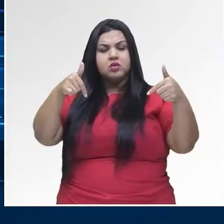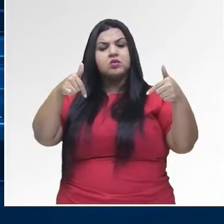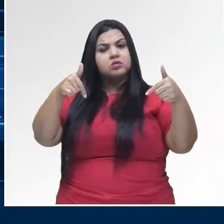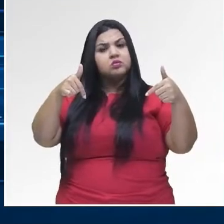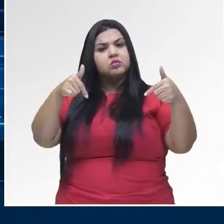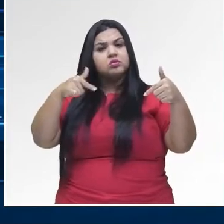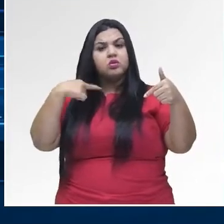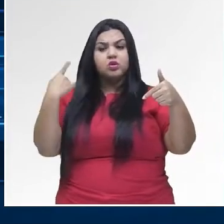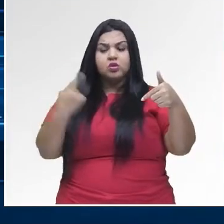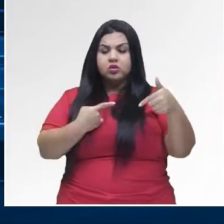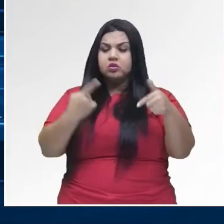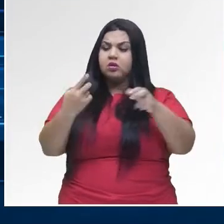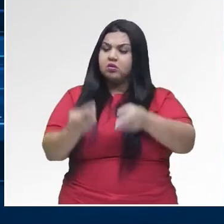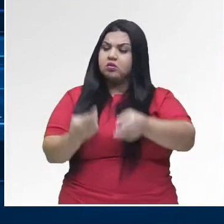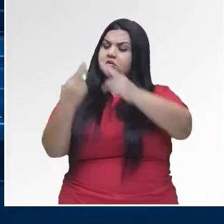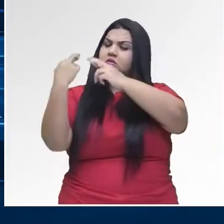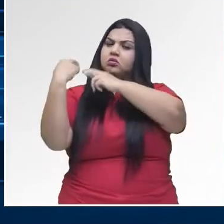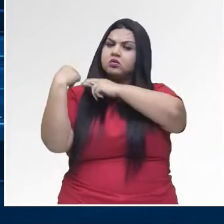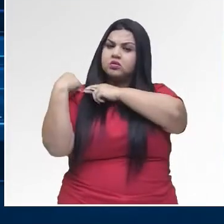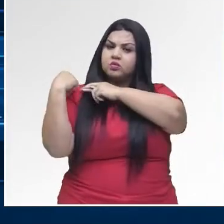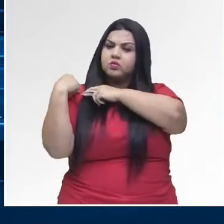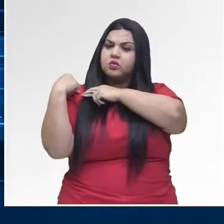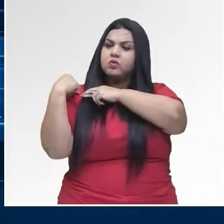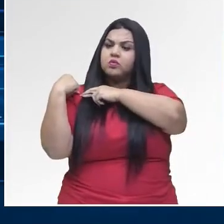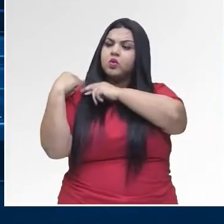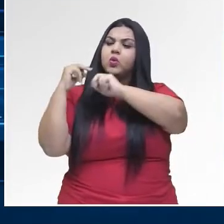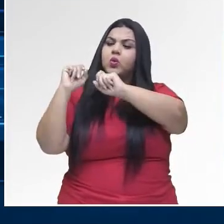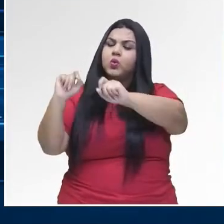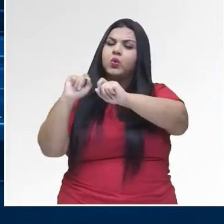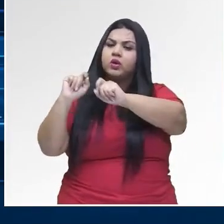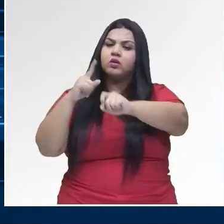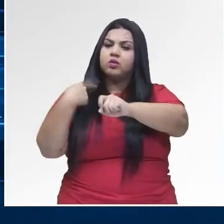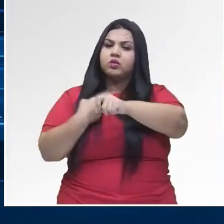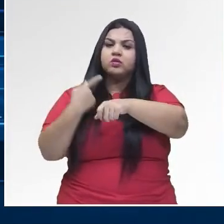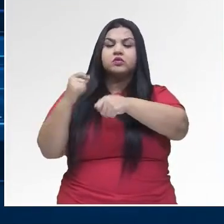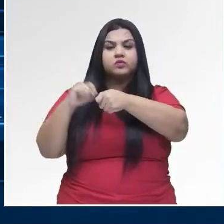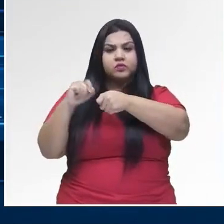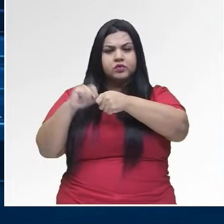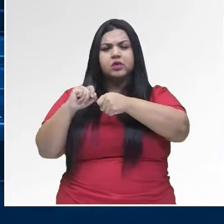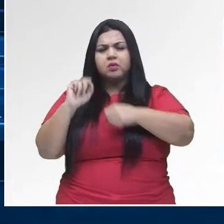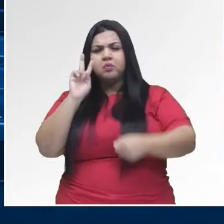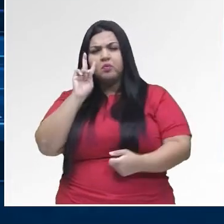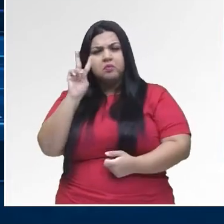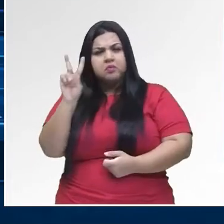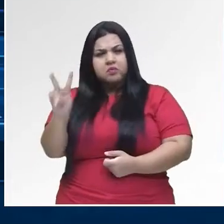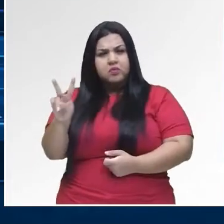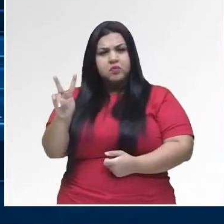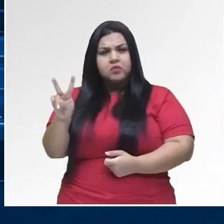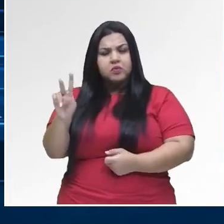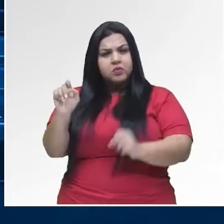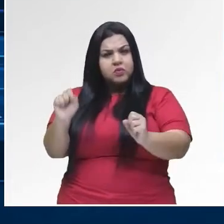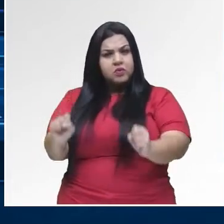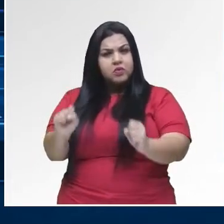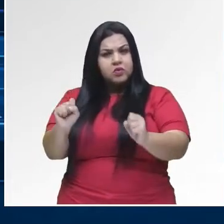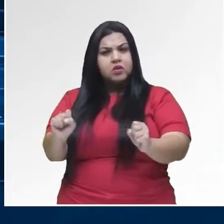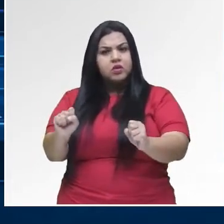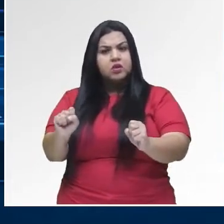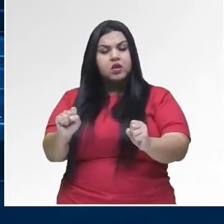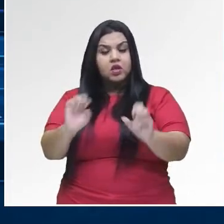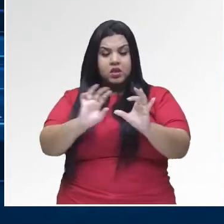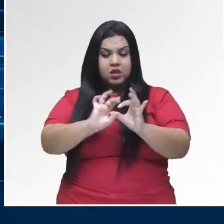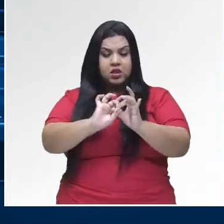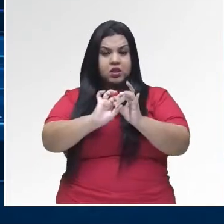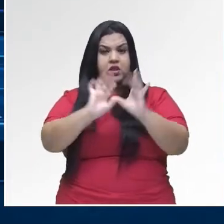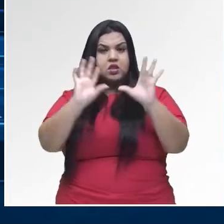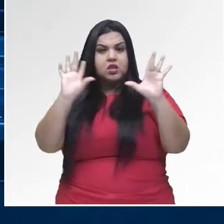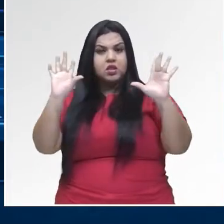tornamos-nos responsáveis pelo que praticamos. Então, aí vocês podem ver, né, que vocês viram que a